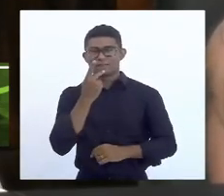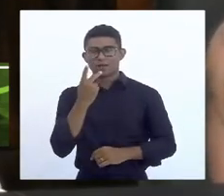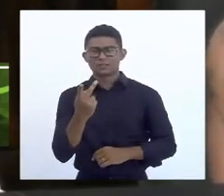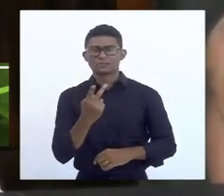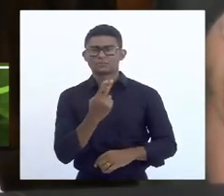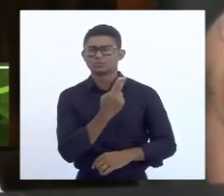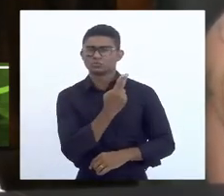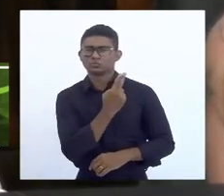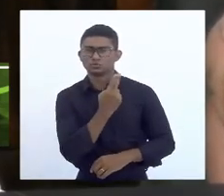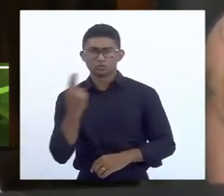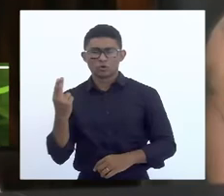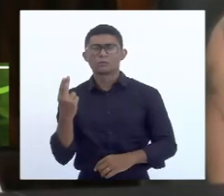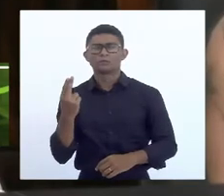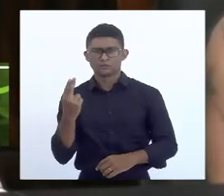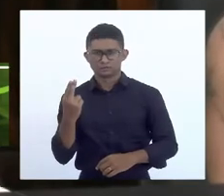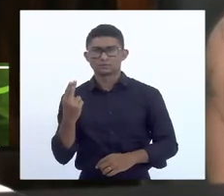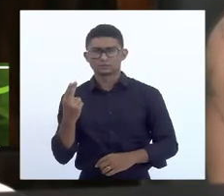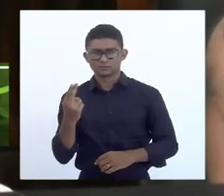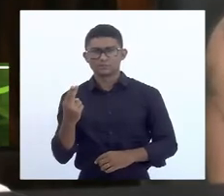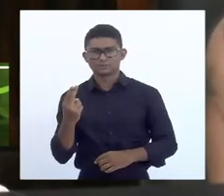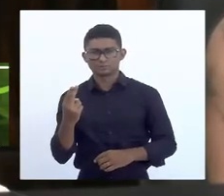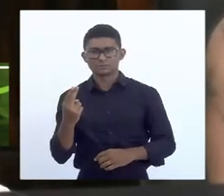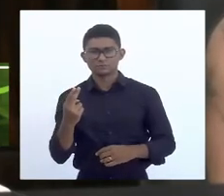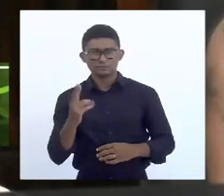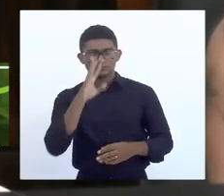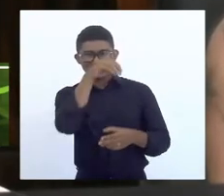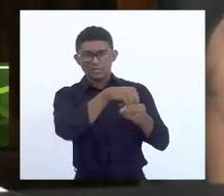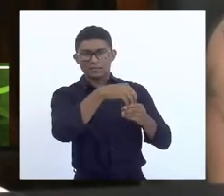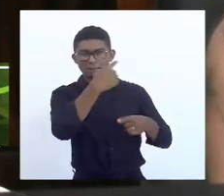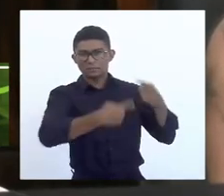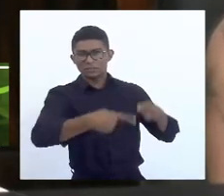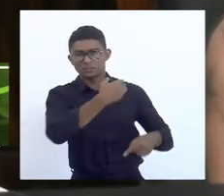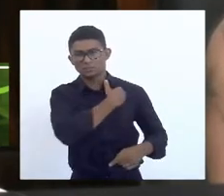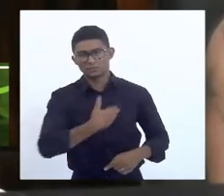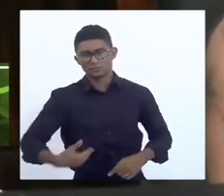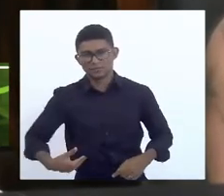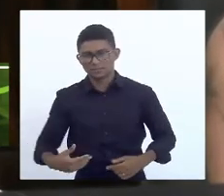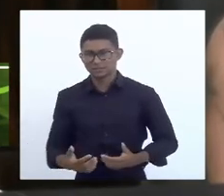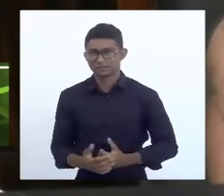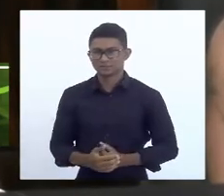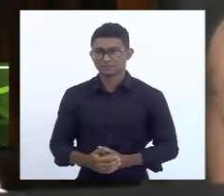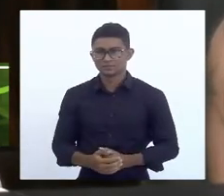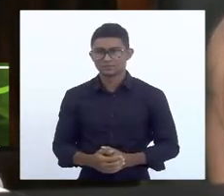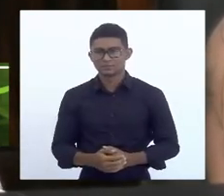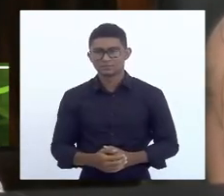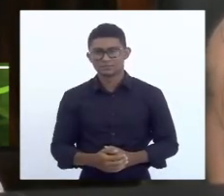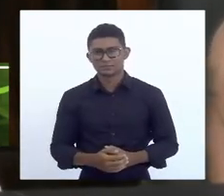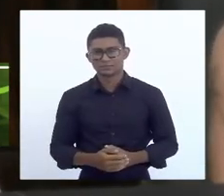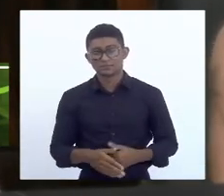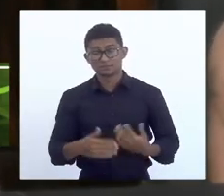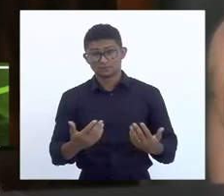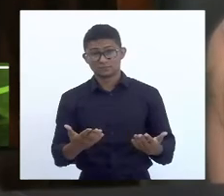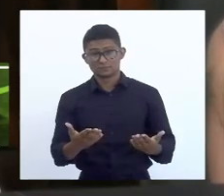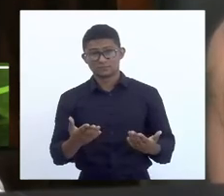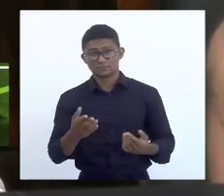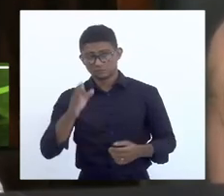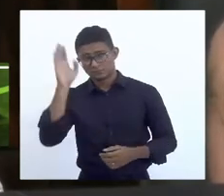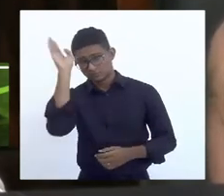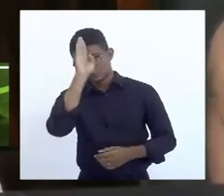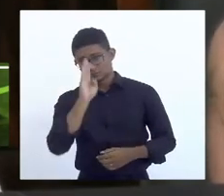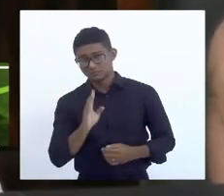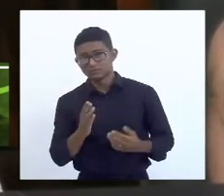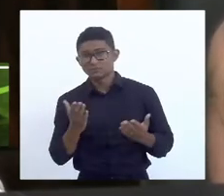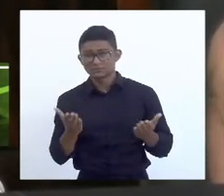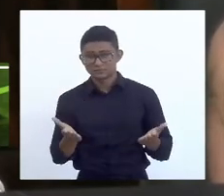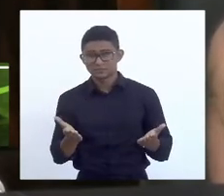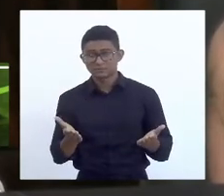dentro das afirmativas das políticas públicas. Esse é o mesmo Brasil que,